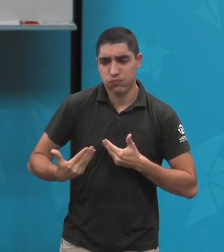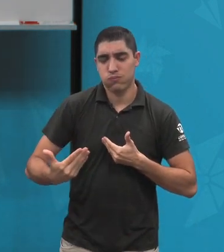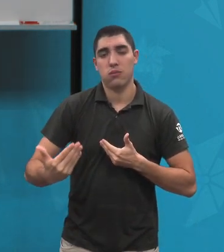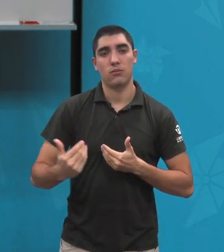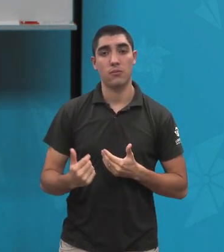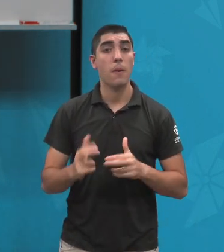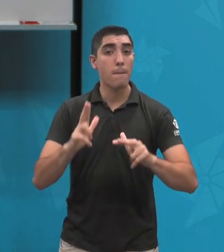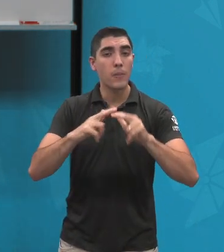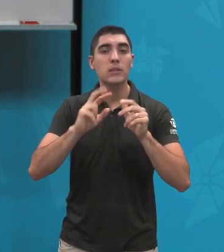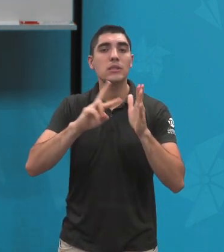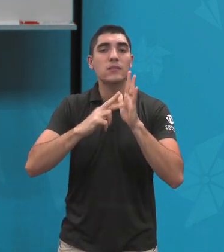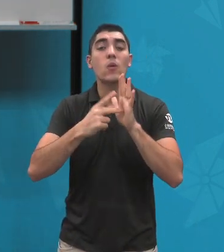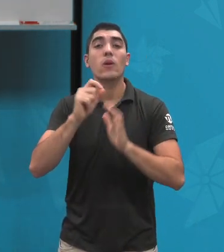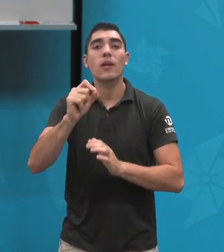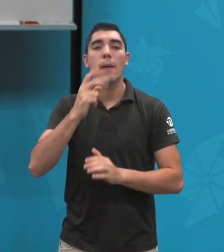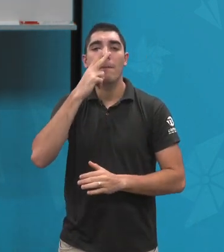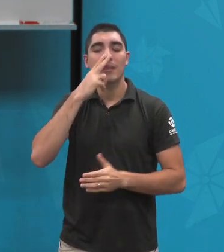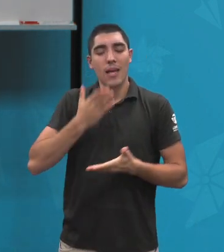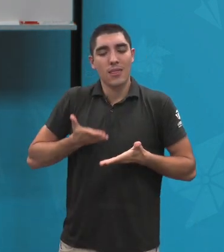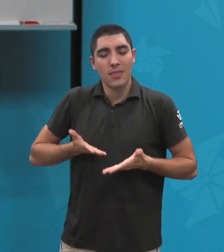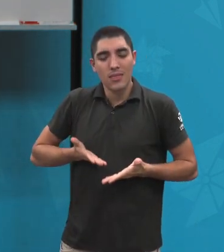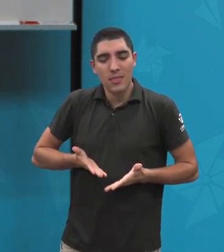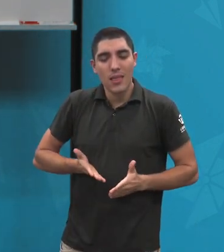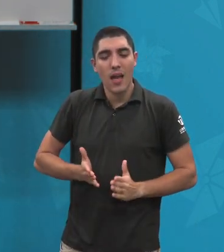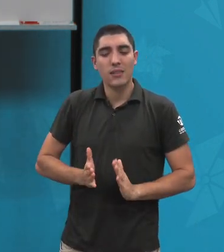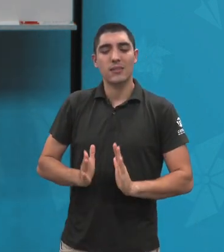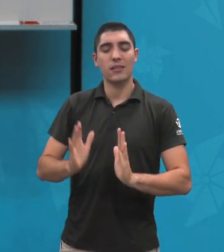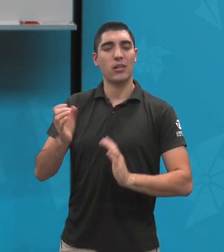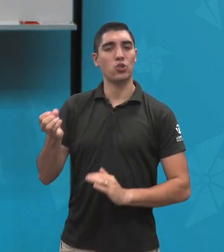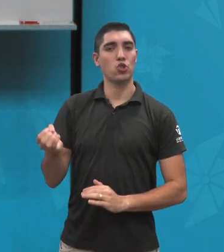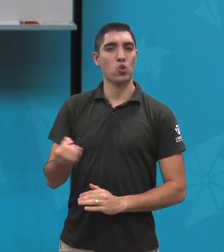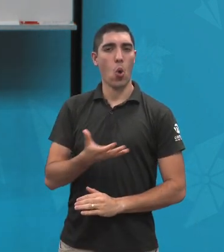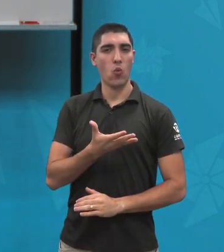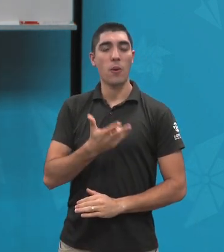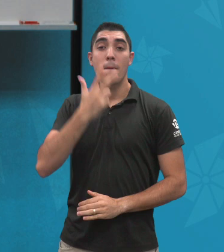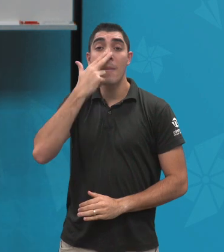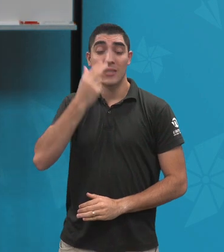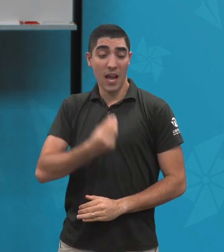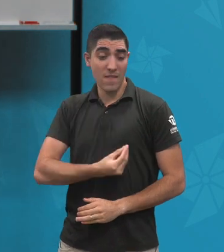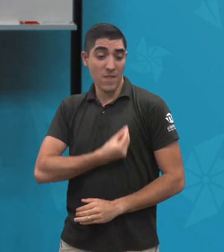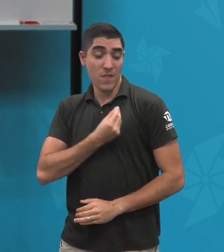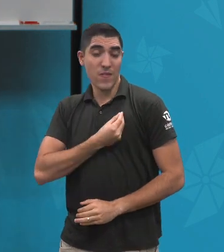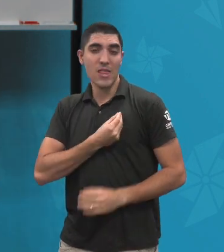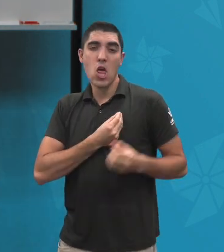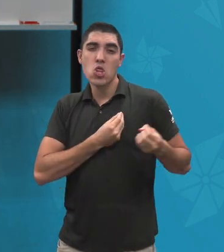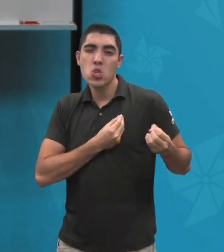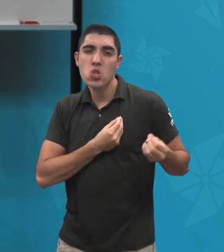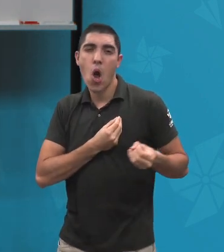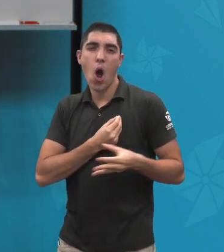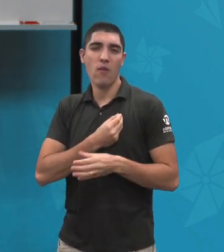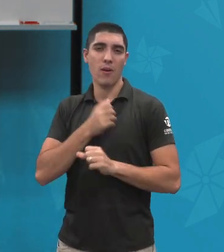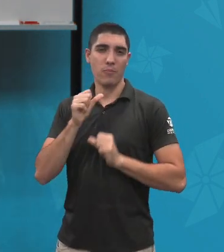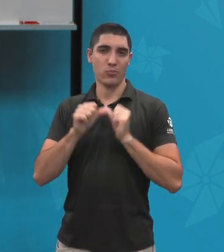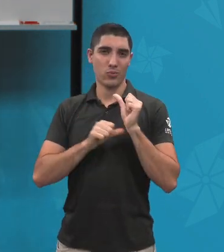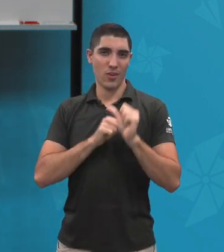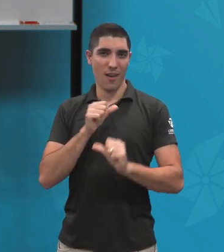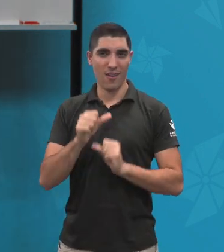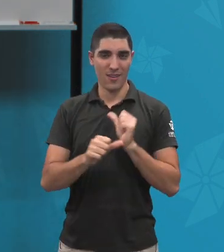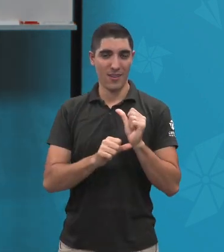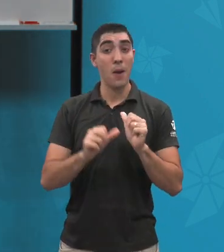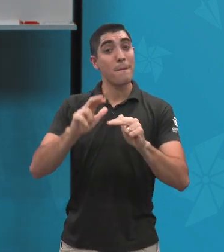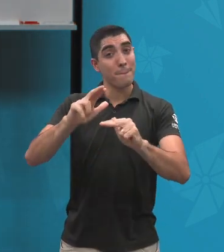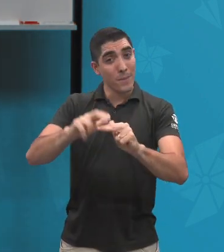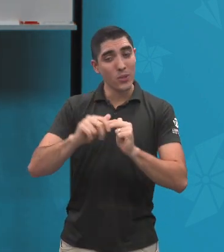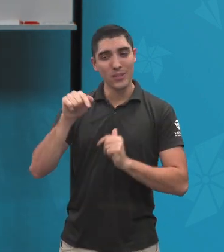ideia de renascença, de renascer, trazer a vida mais uma vez, trazer para